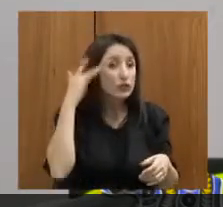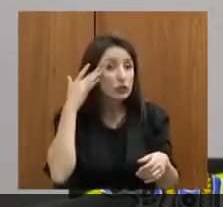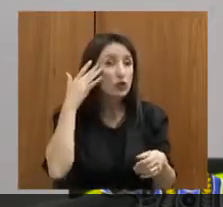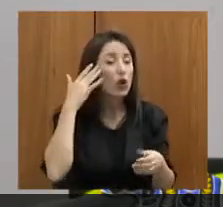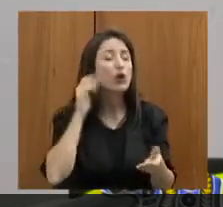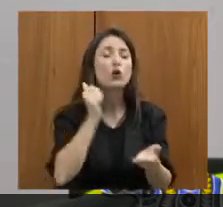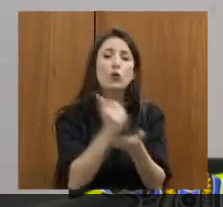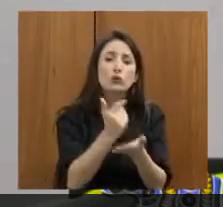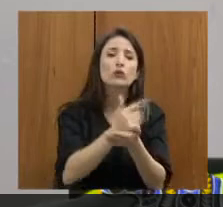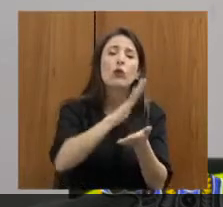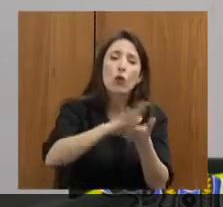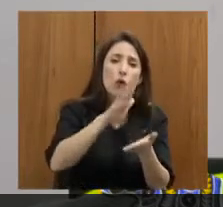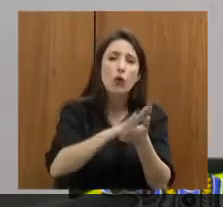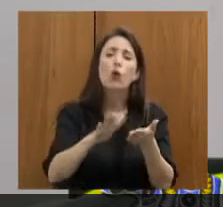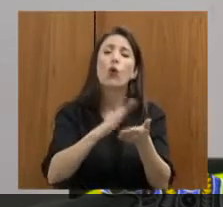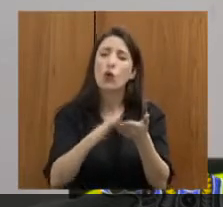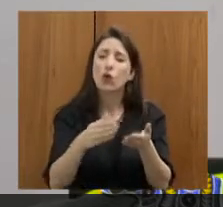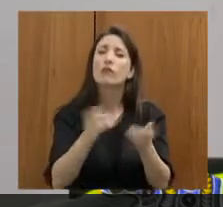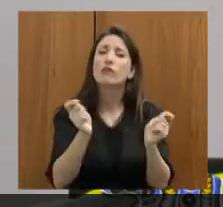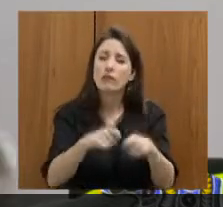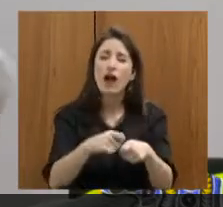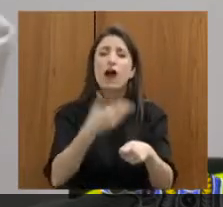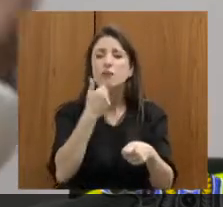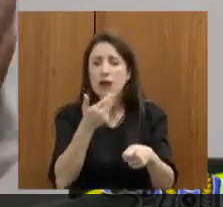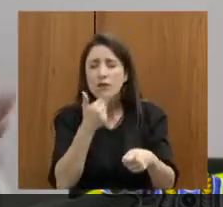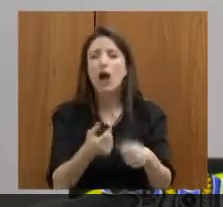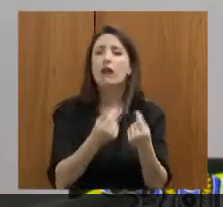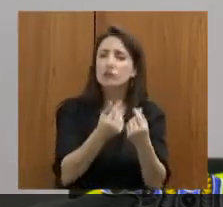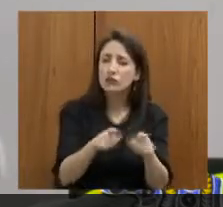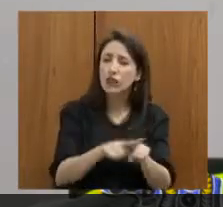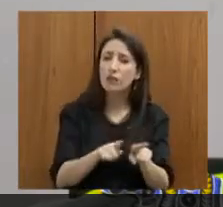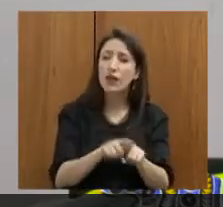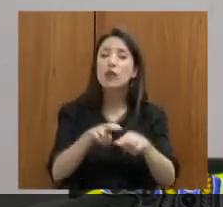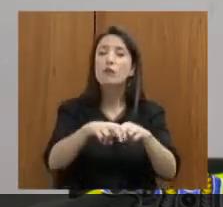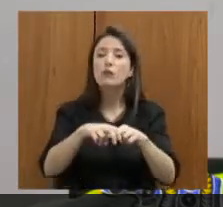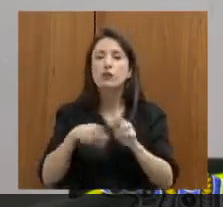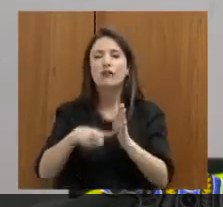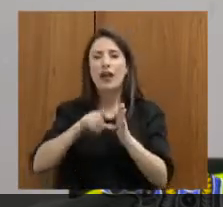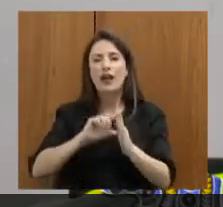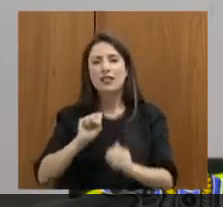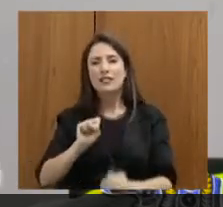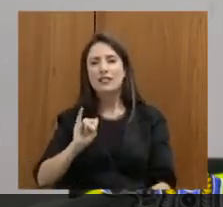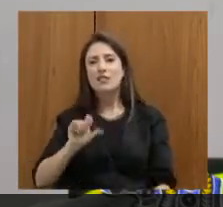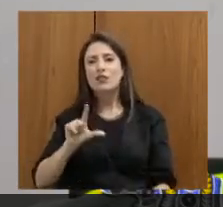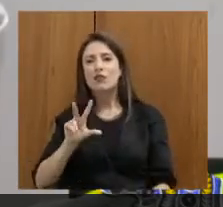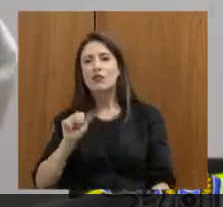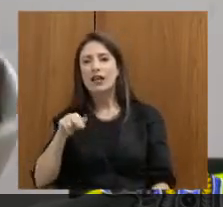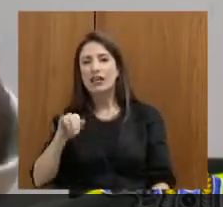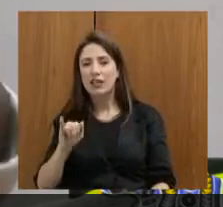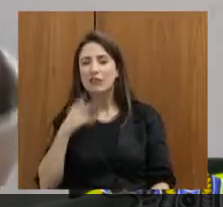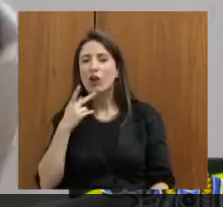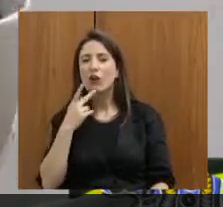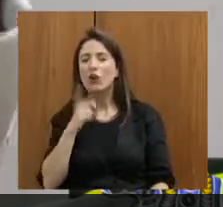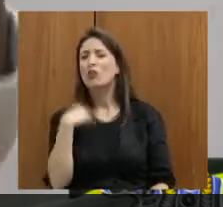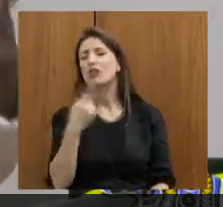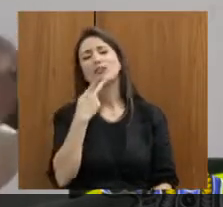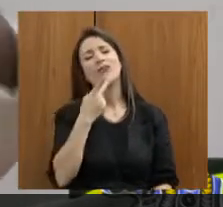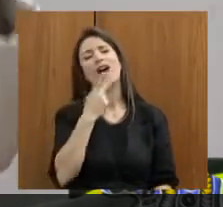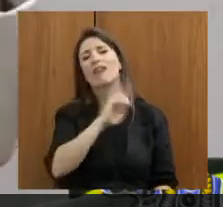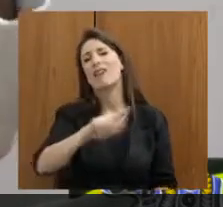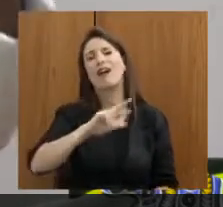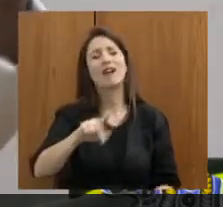geram renda e não é por isso que a silvanir começou falando só nós não estamos falando de diferenças religiosas